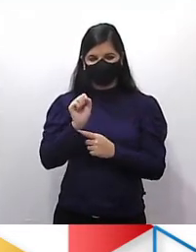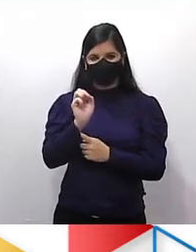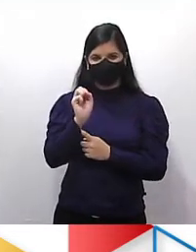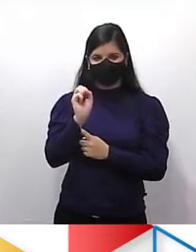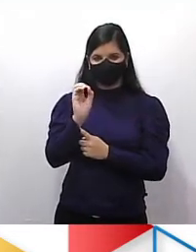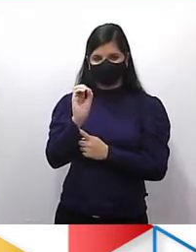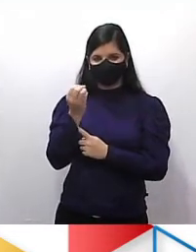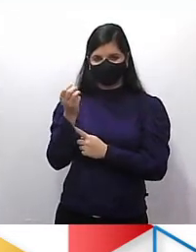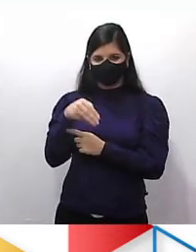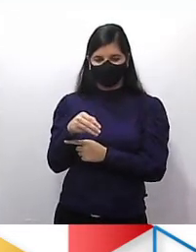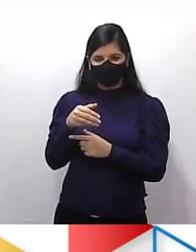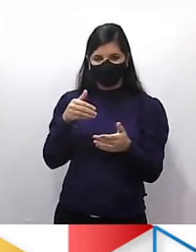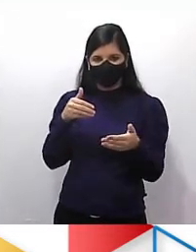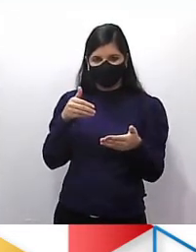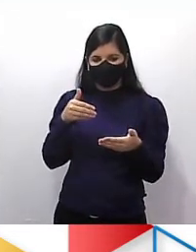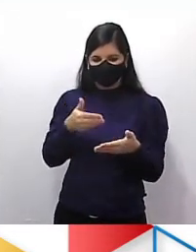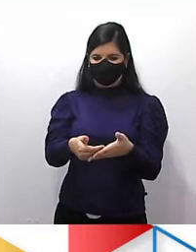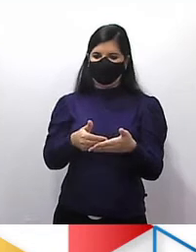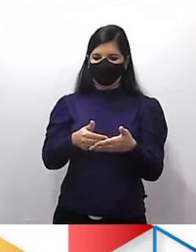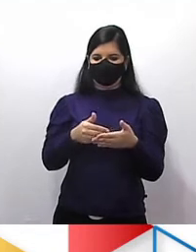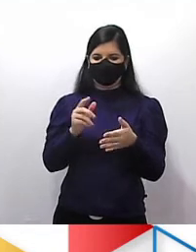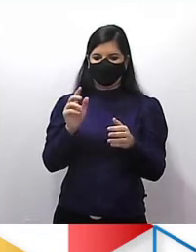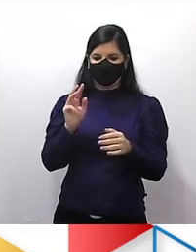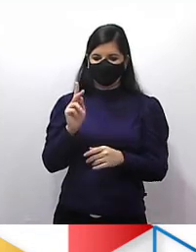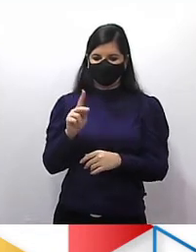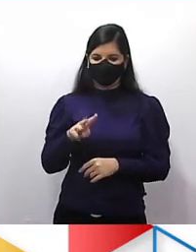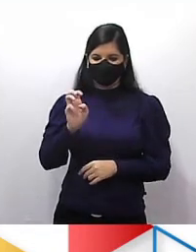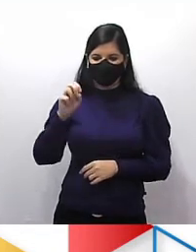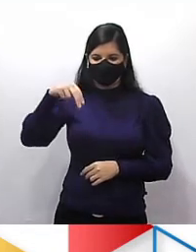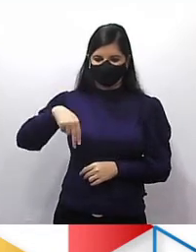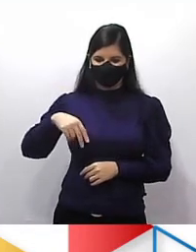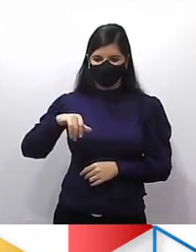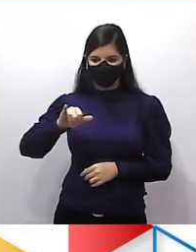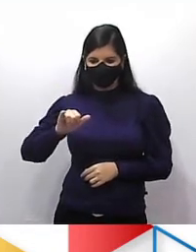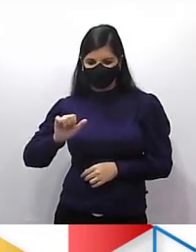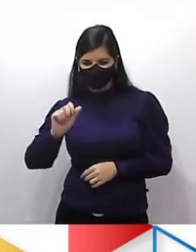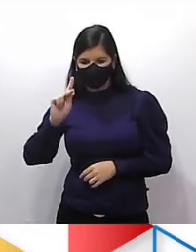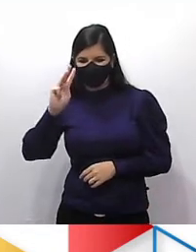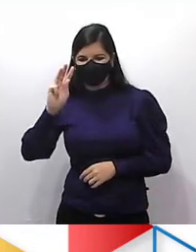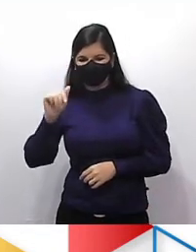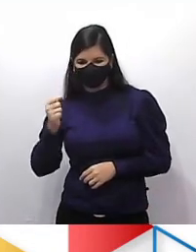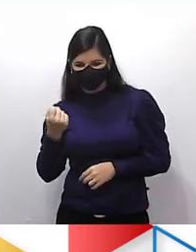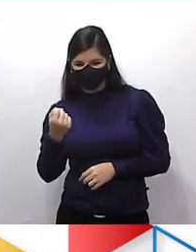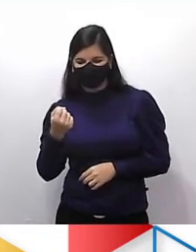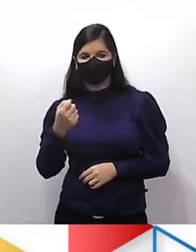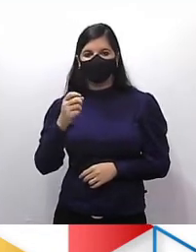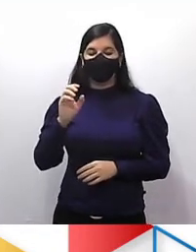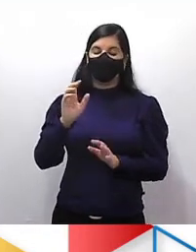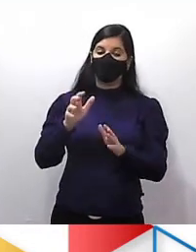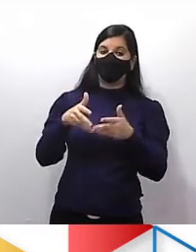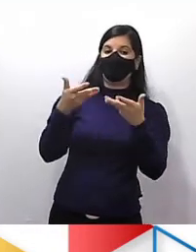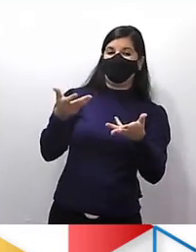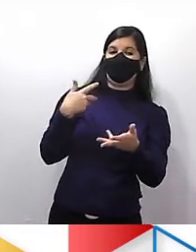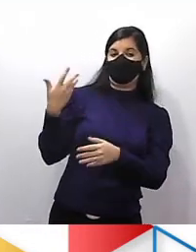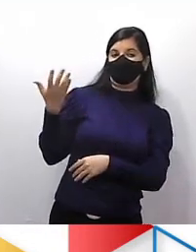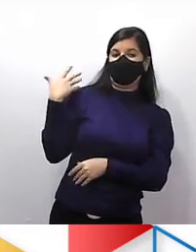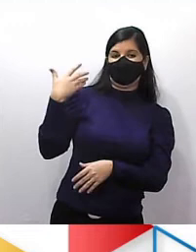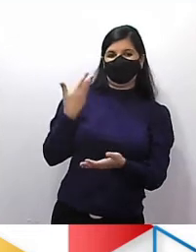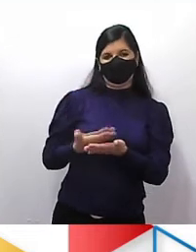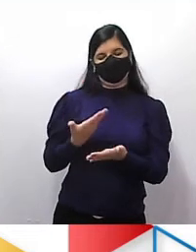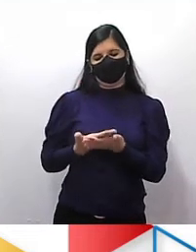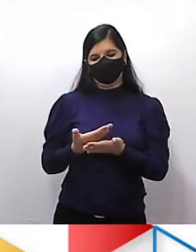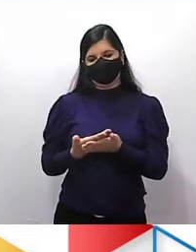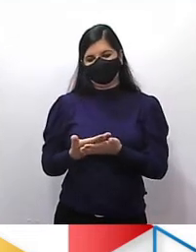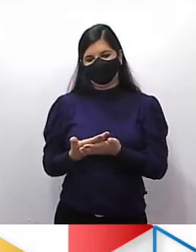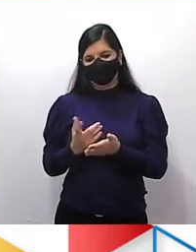que é em breve. Abaixo tem when I was a student, quando eu era um estudante.